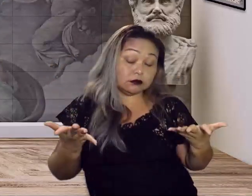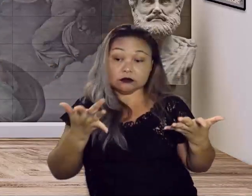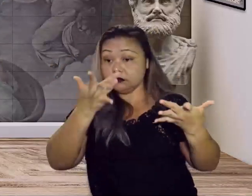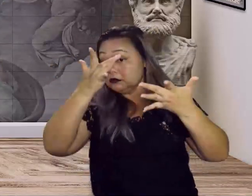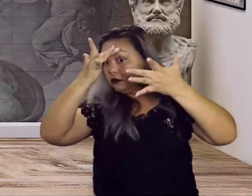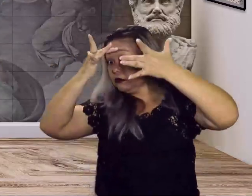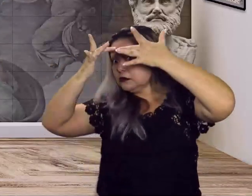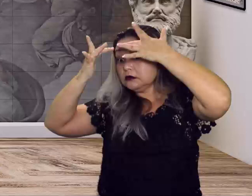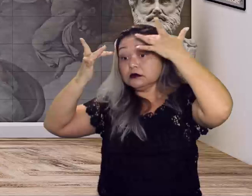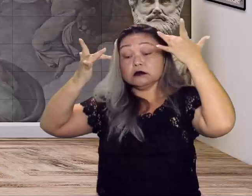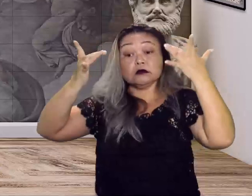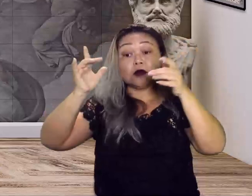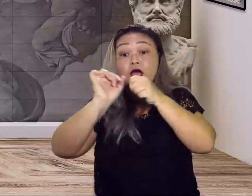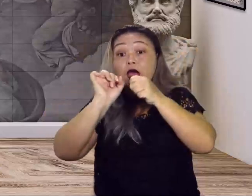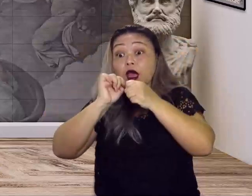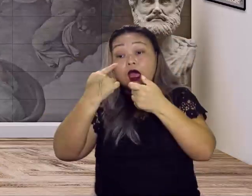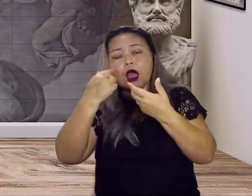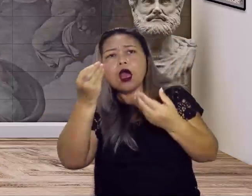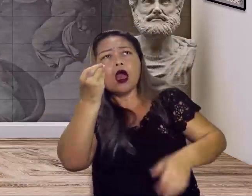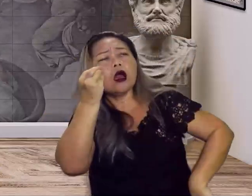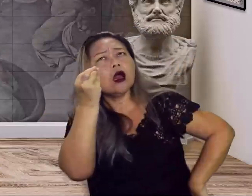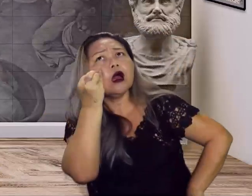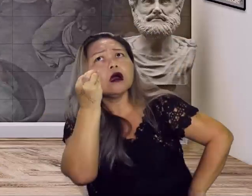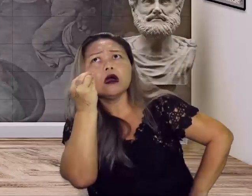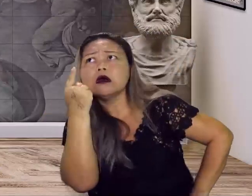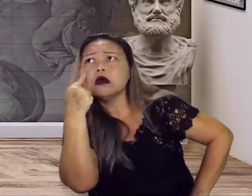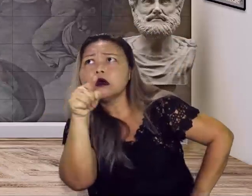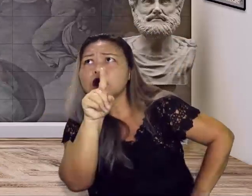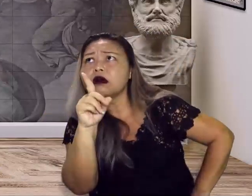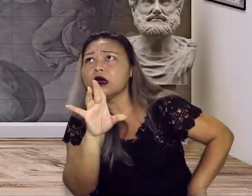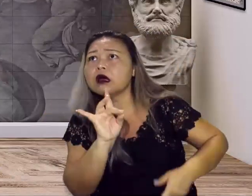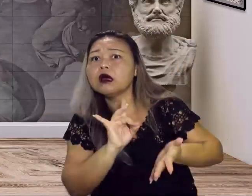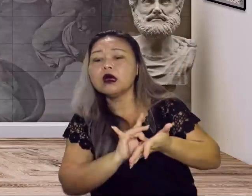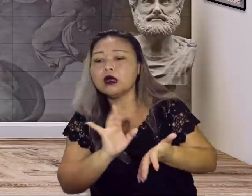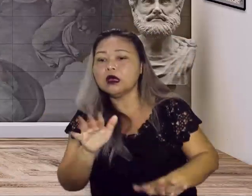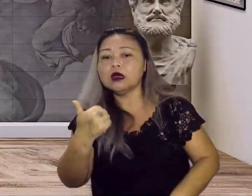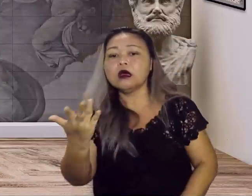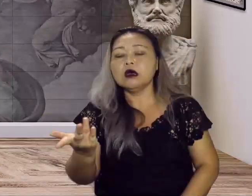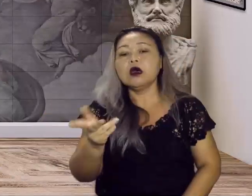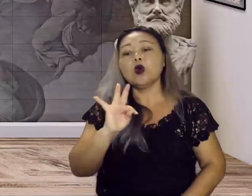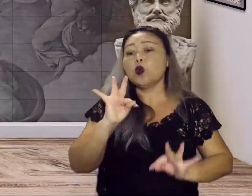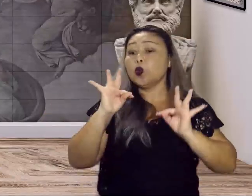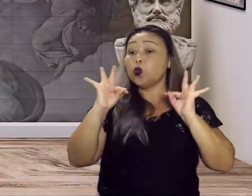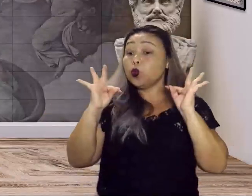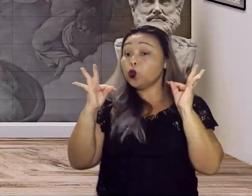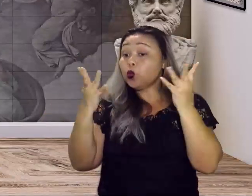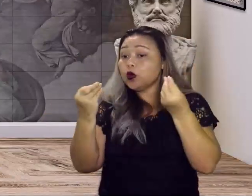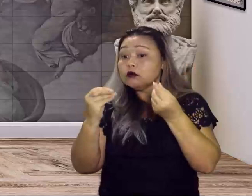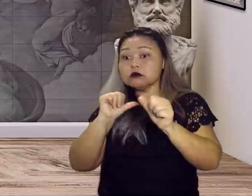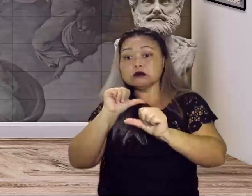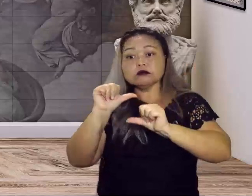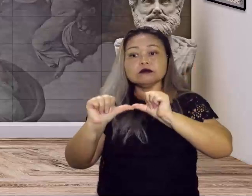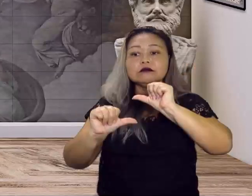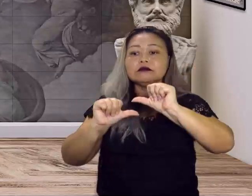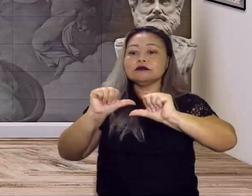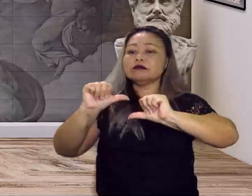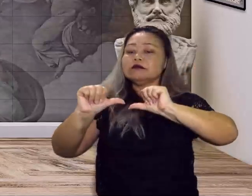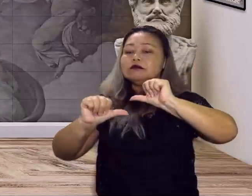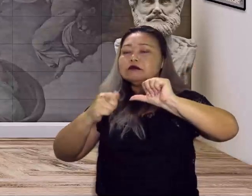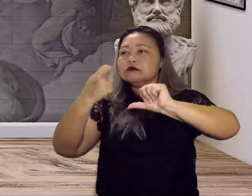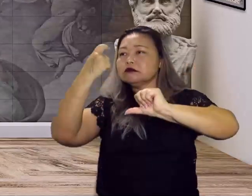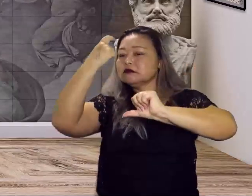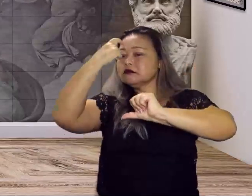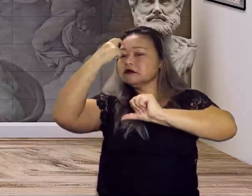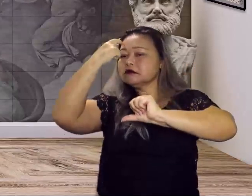vão perceber ou vão até verificar que aquilo não é verdade. Então, tudo se transforma num